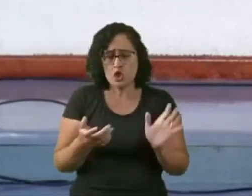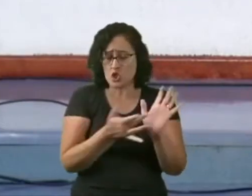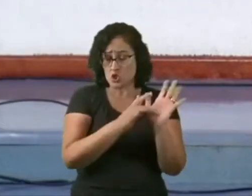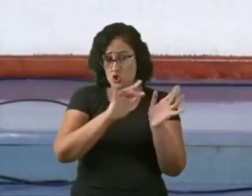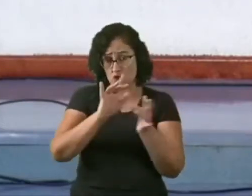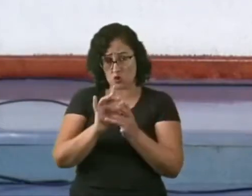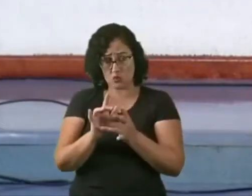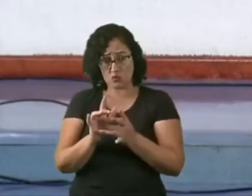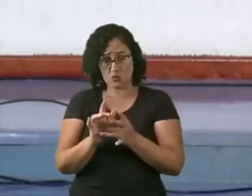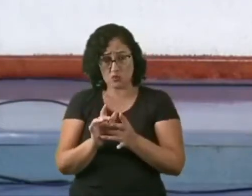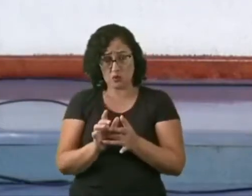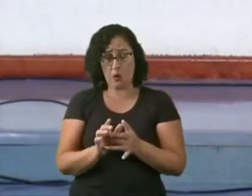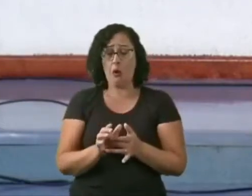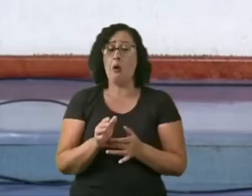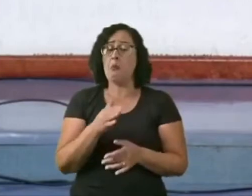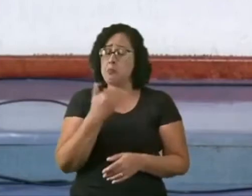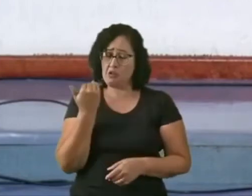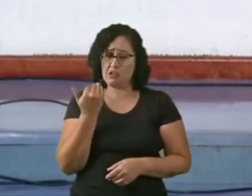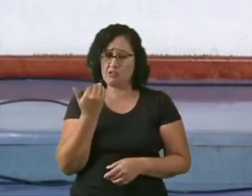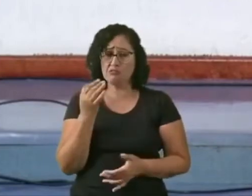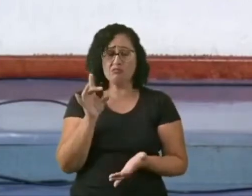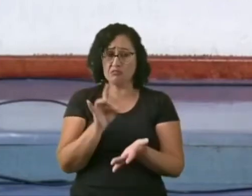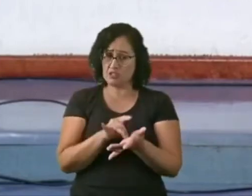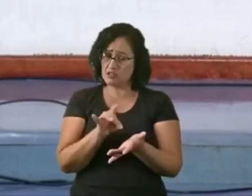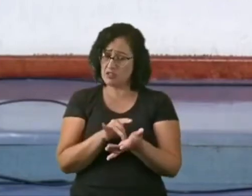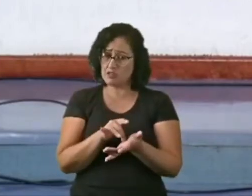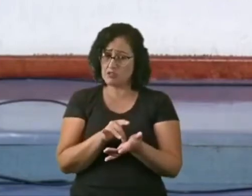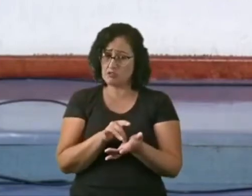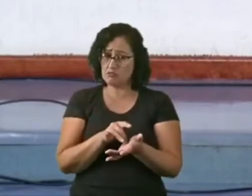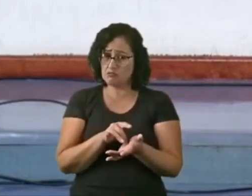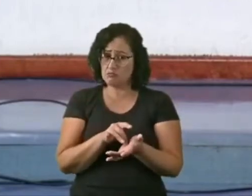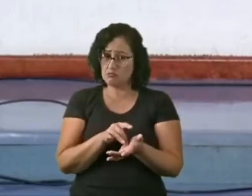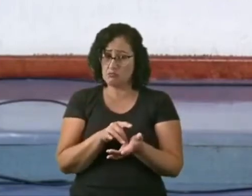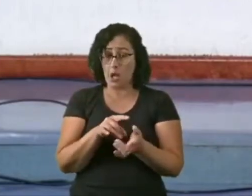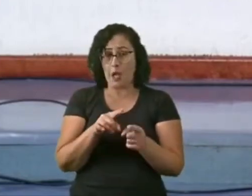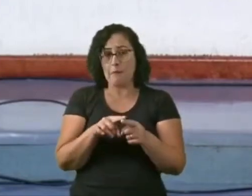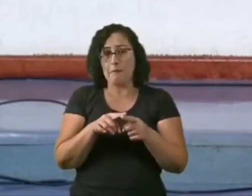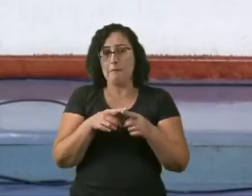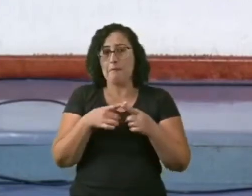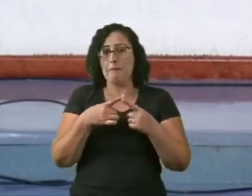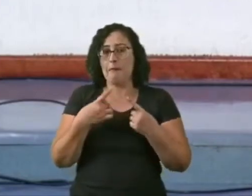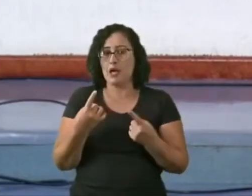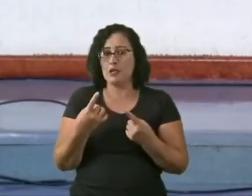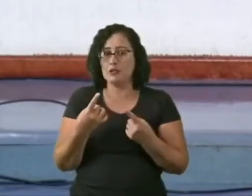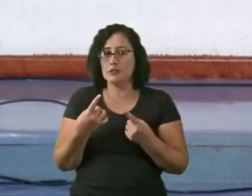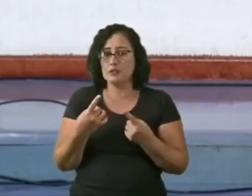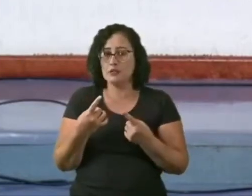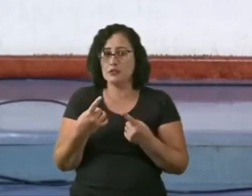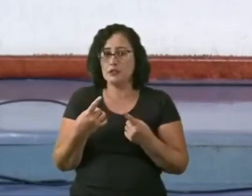Porque quando temos essa compreensão